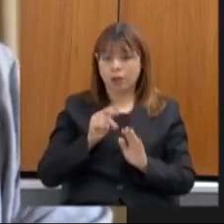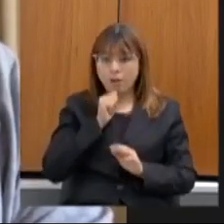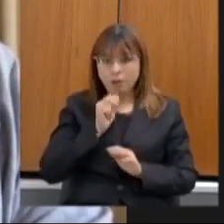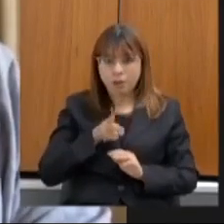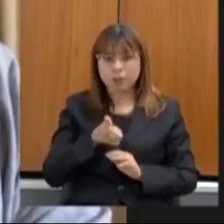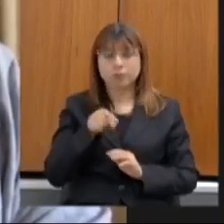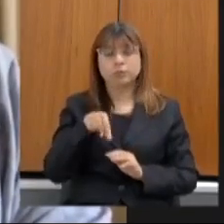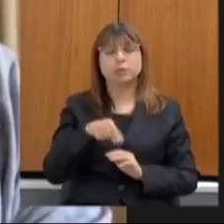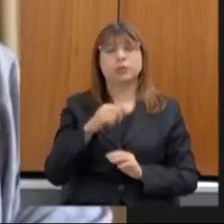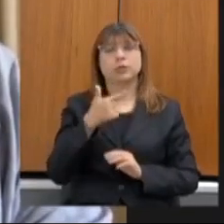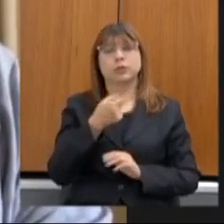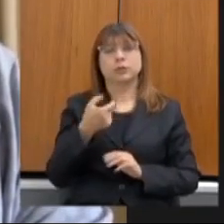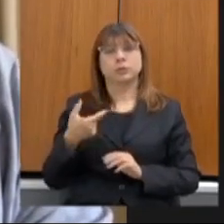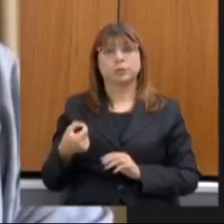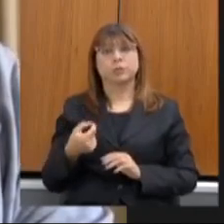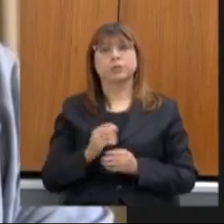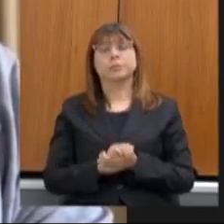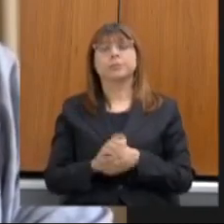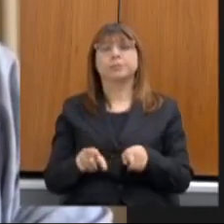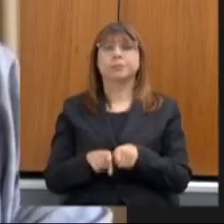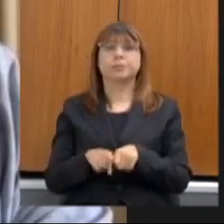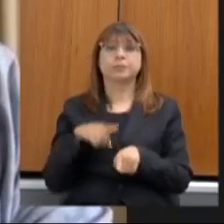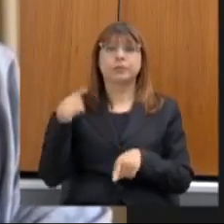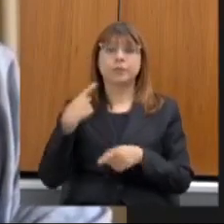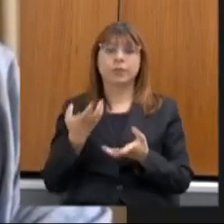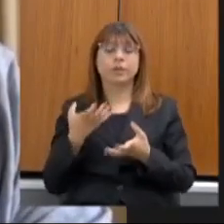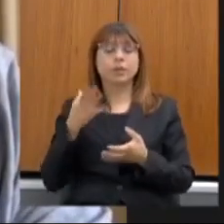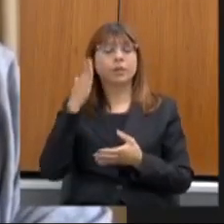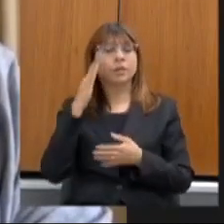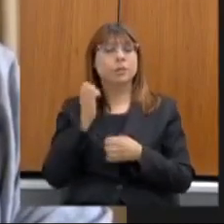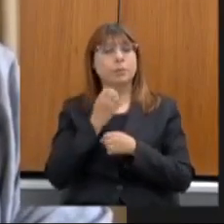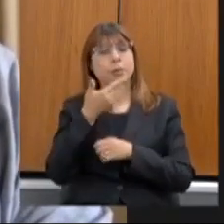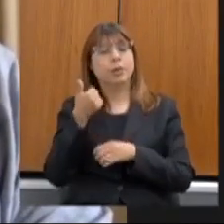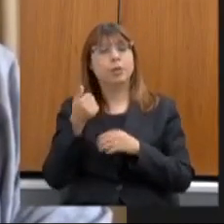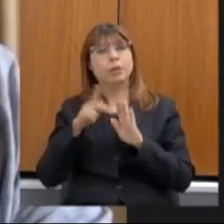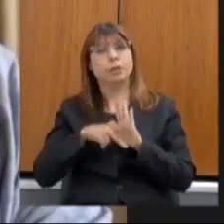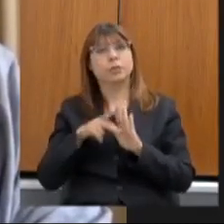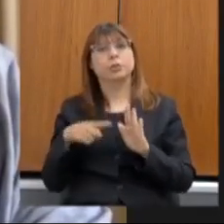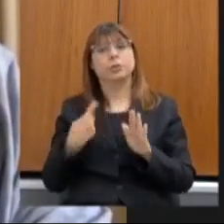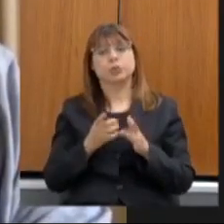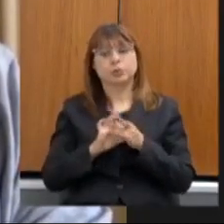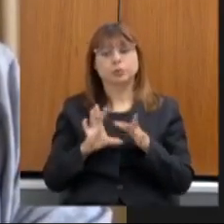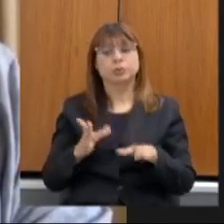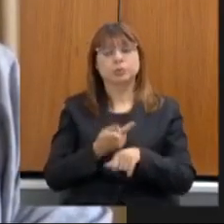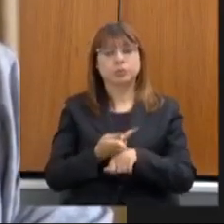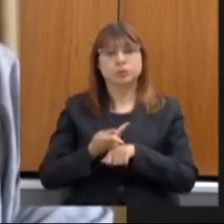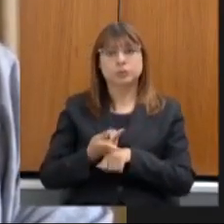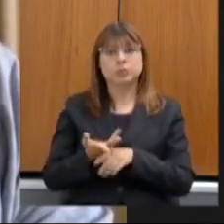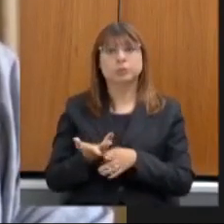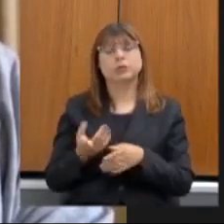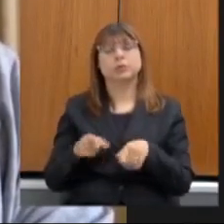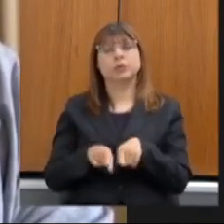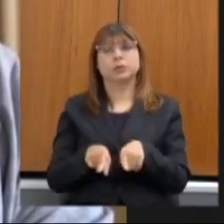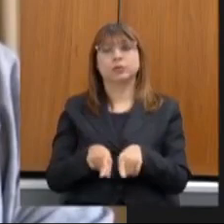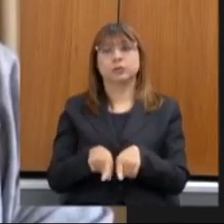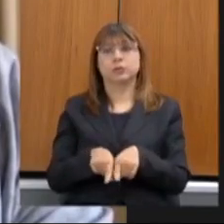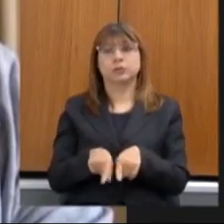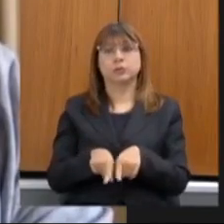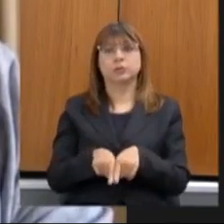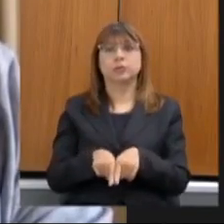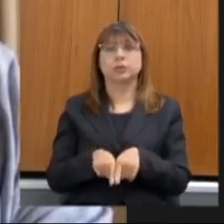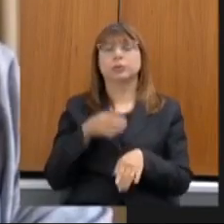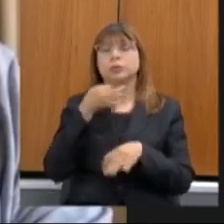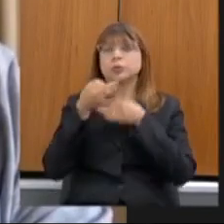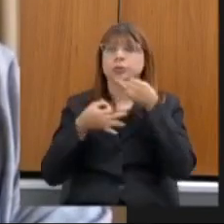fica um convite é para os demais deputados que ele entendeu um pouquinho mais sobre o projeto realmente está de portas abertas para poder explicar e recolher